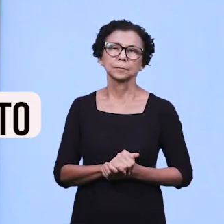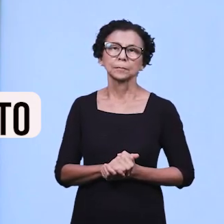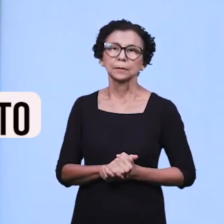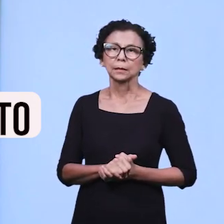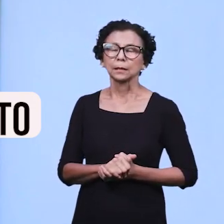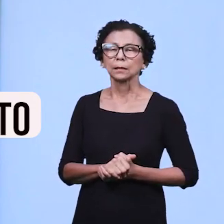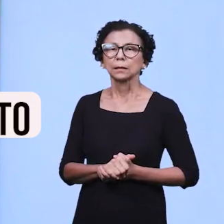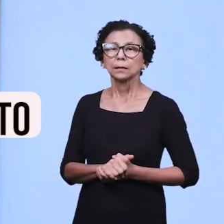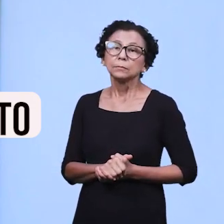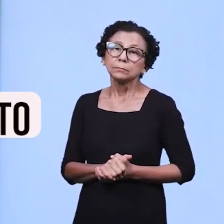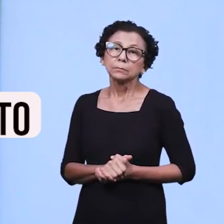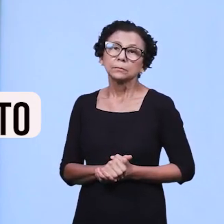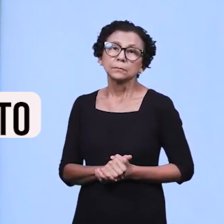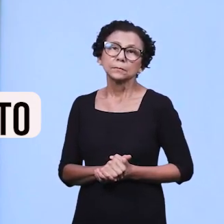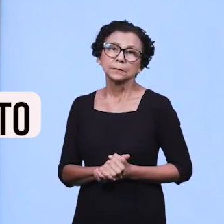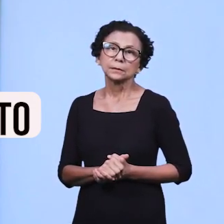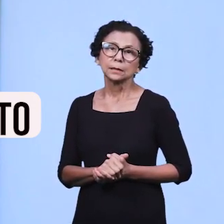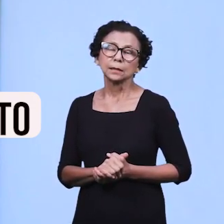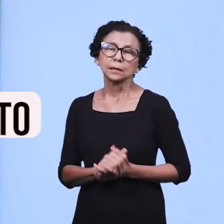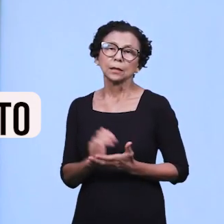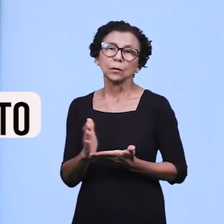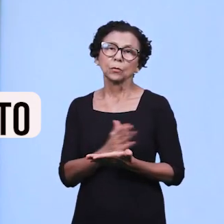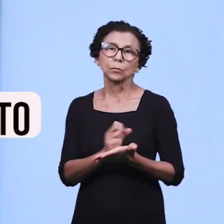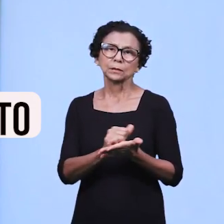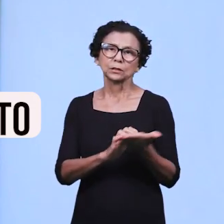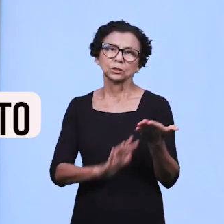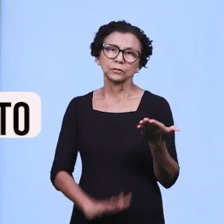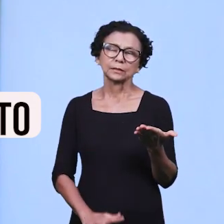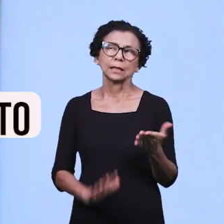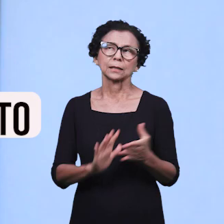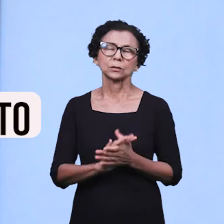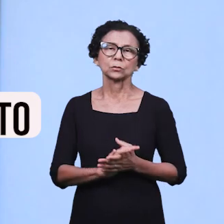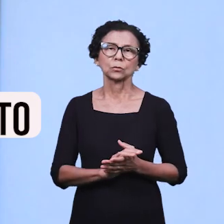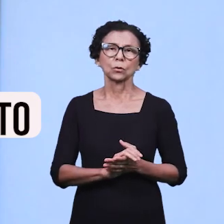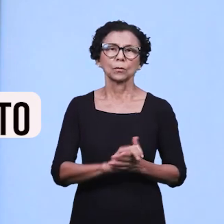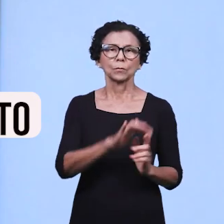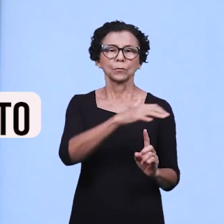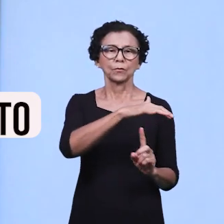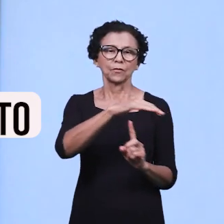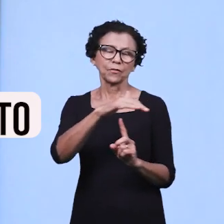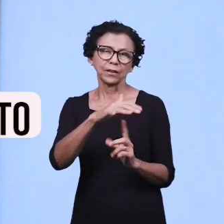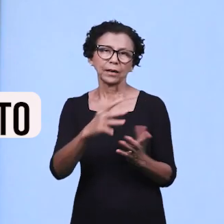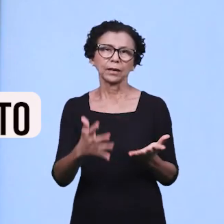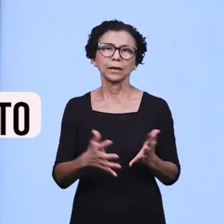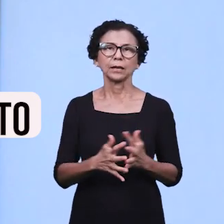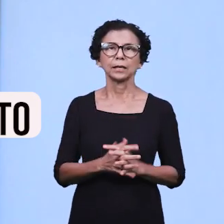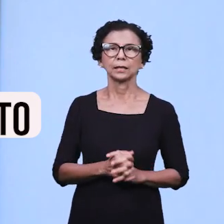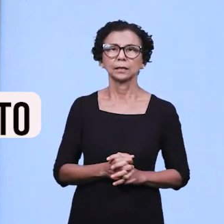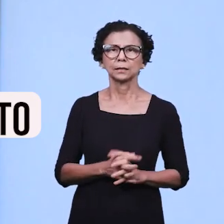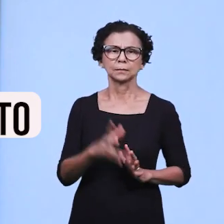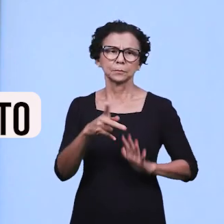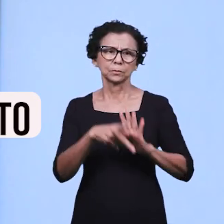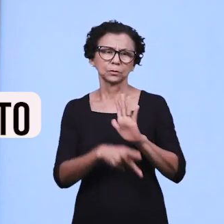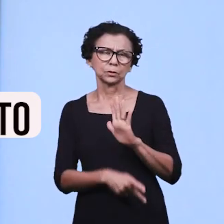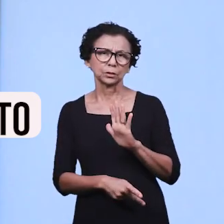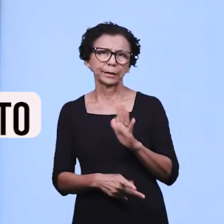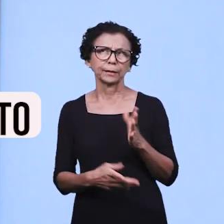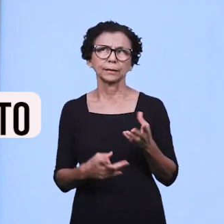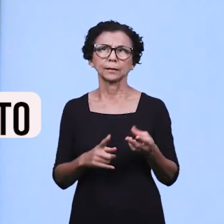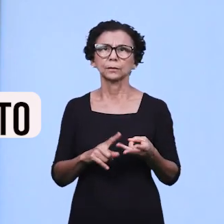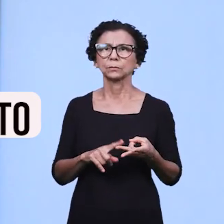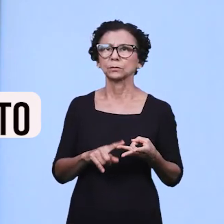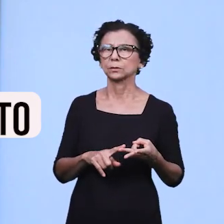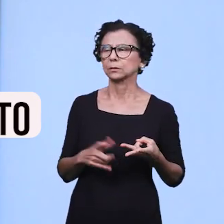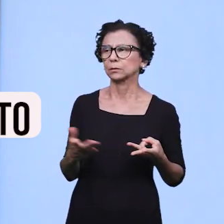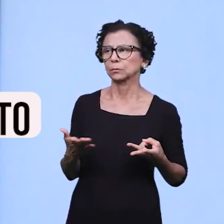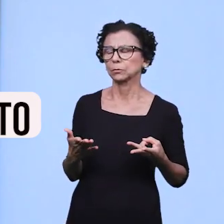então existem atividades que a escola promove, as feiras, os projetos, a culminância dos projetos.